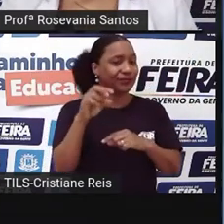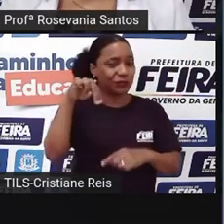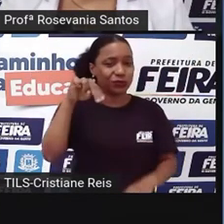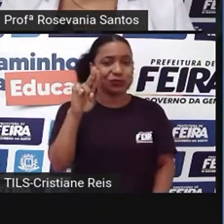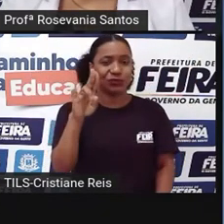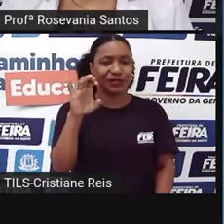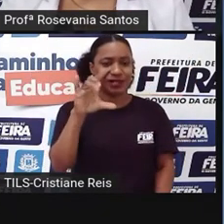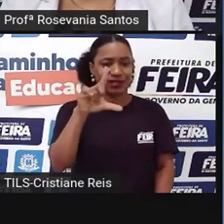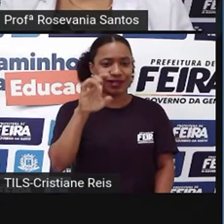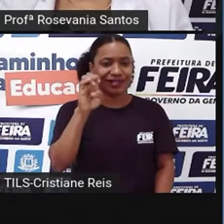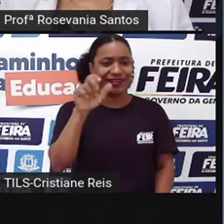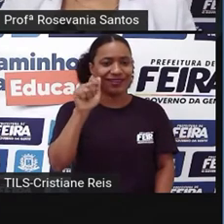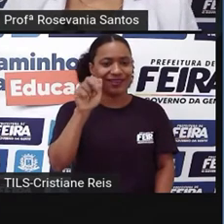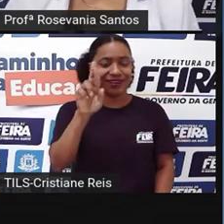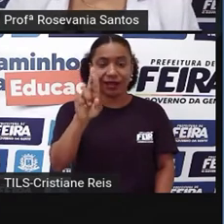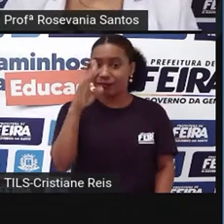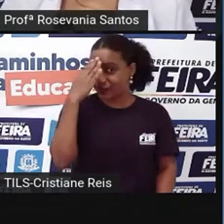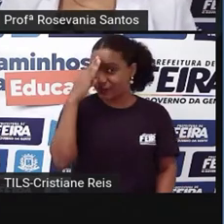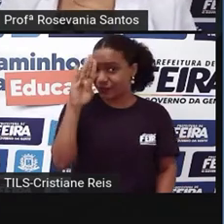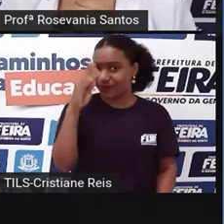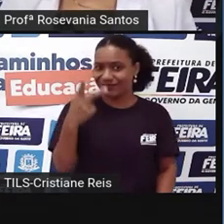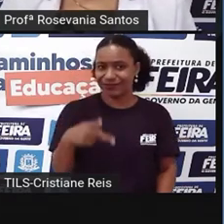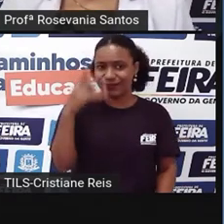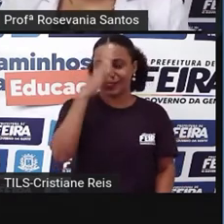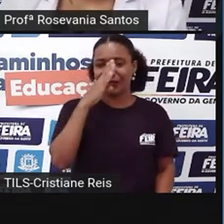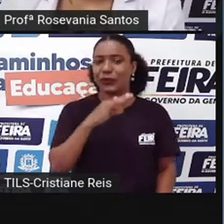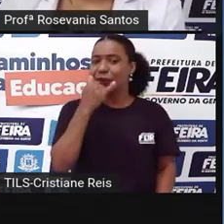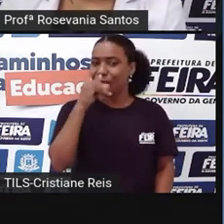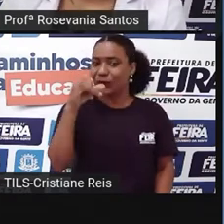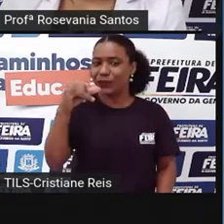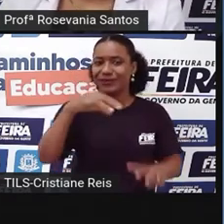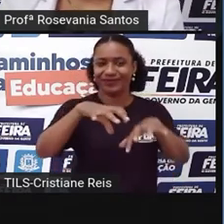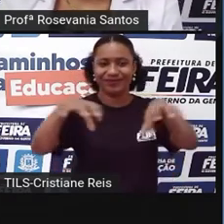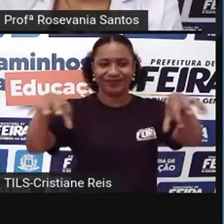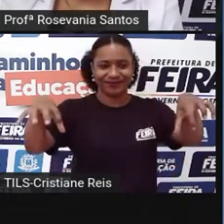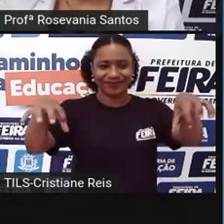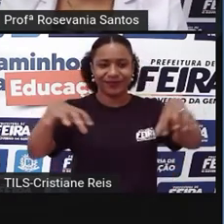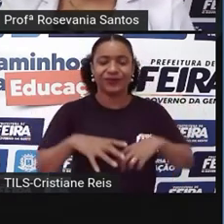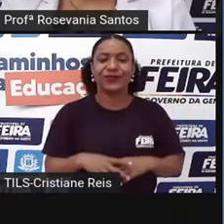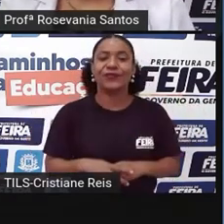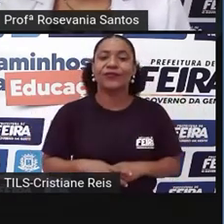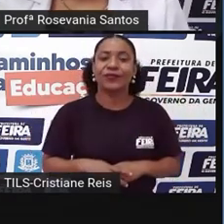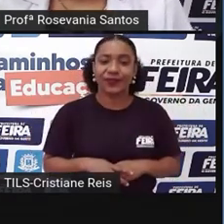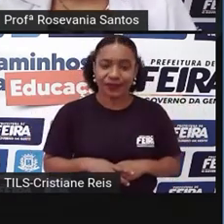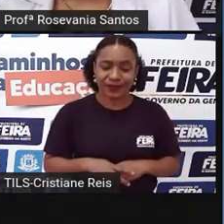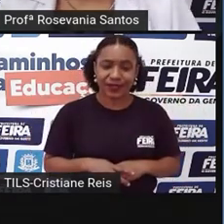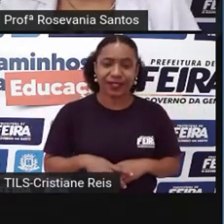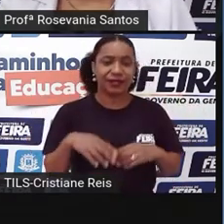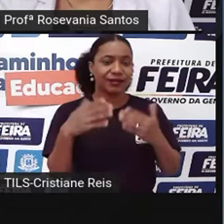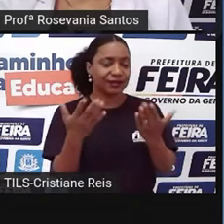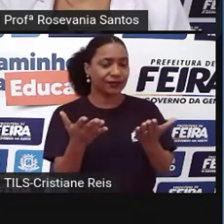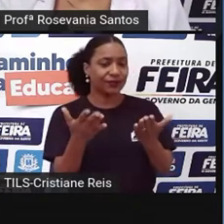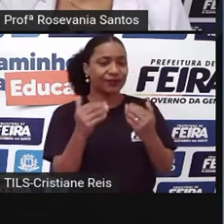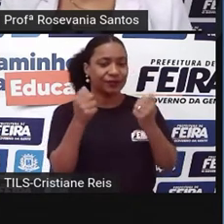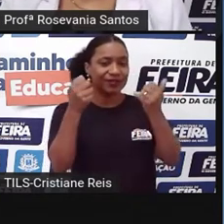a cereja do bolo do Brasil. Então, falando dessa questão, né, de ciência, né, e tecnologia, a